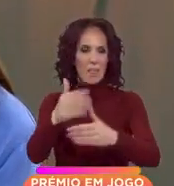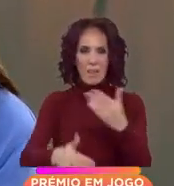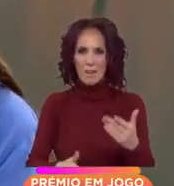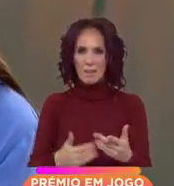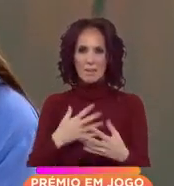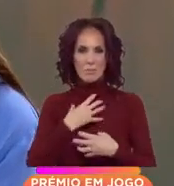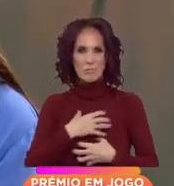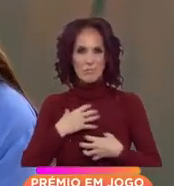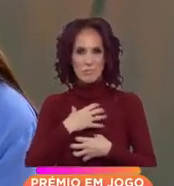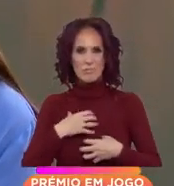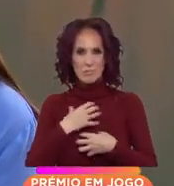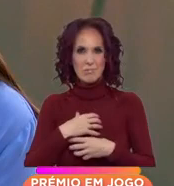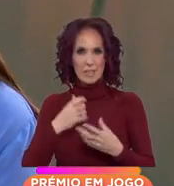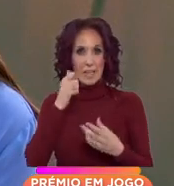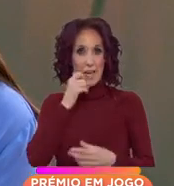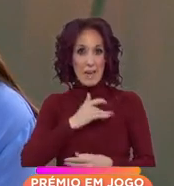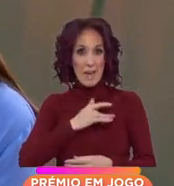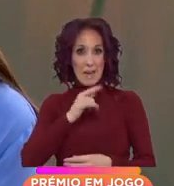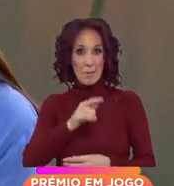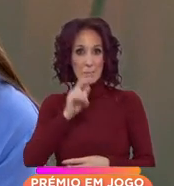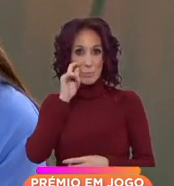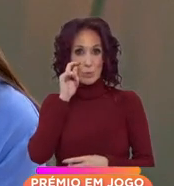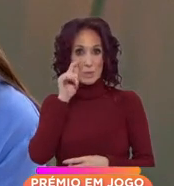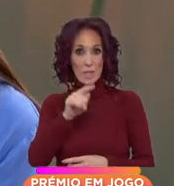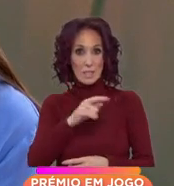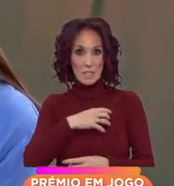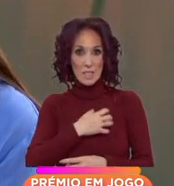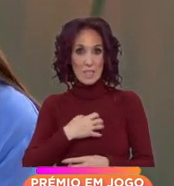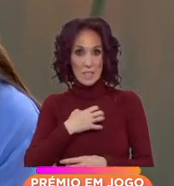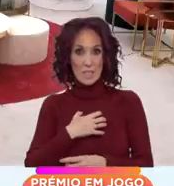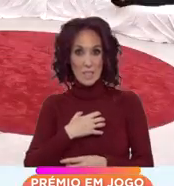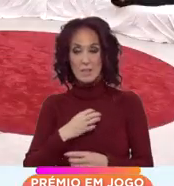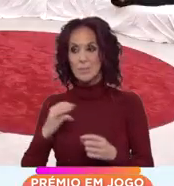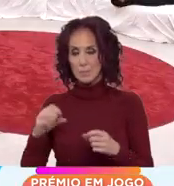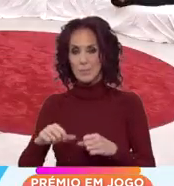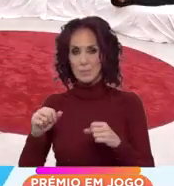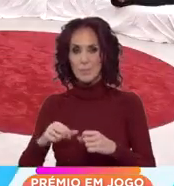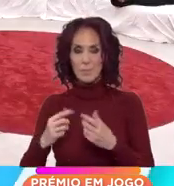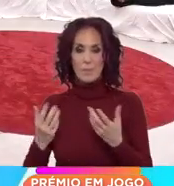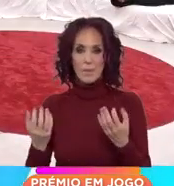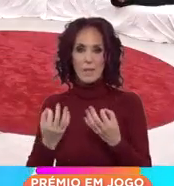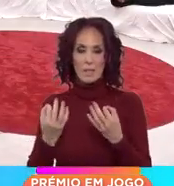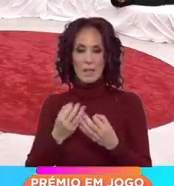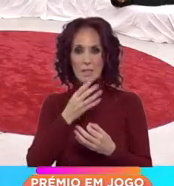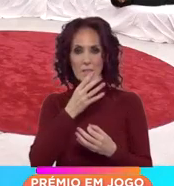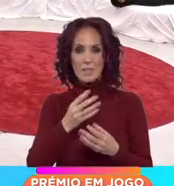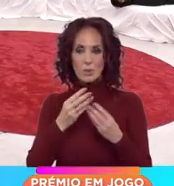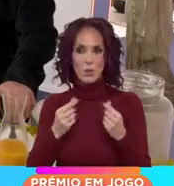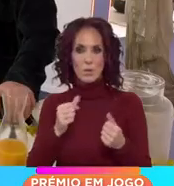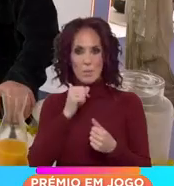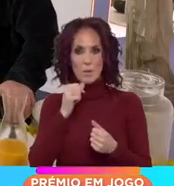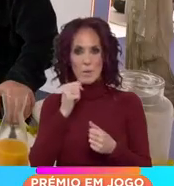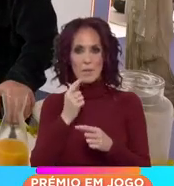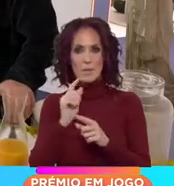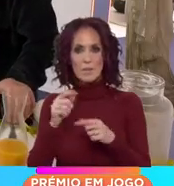é angustiante também para quem vos ama e quem vos quer proteger. Claro. É muito angustiante, não é? Claro, ainda não, como acabamos dizendo, ainda não está resolvido, porque as pessoas